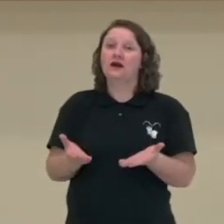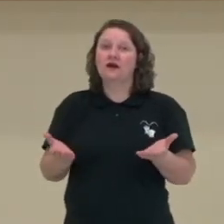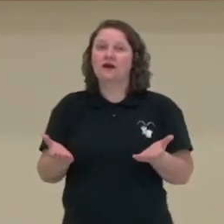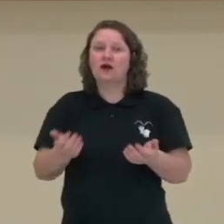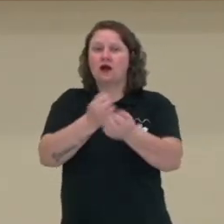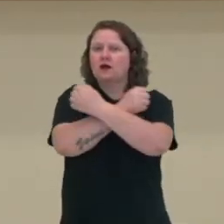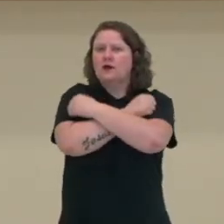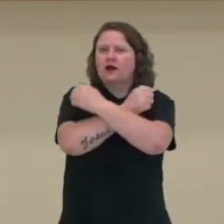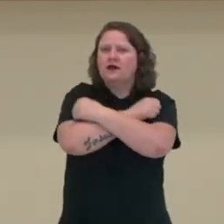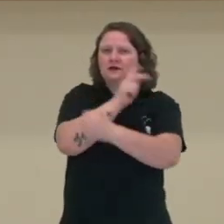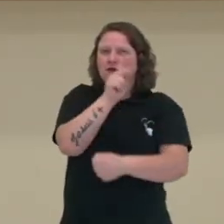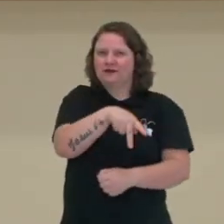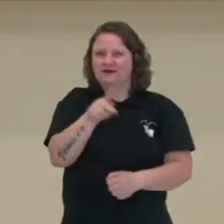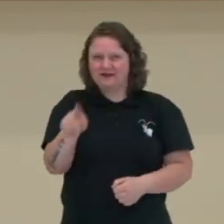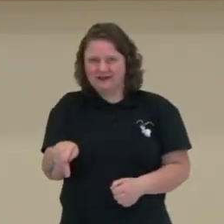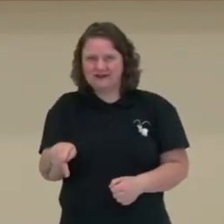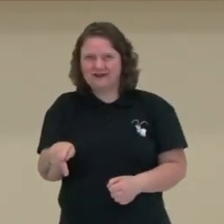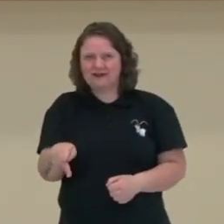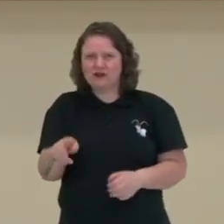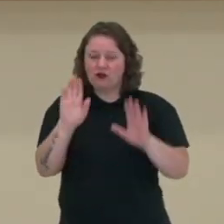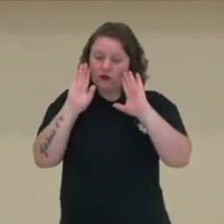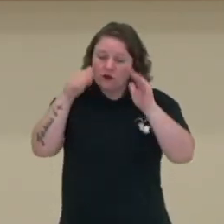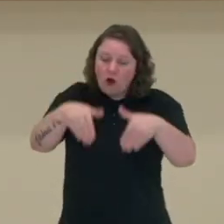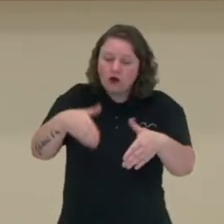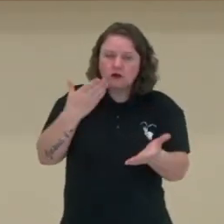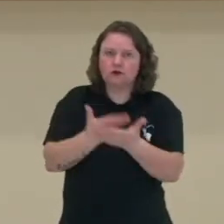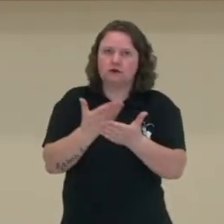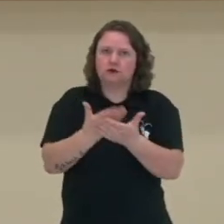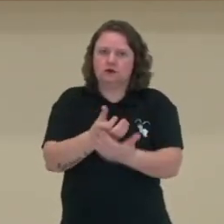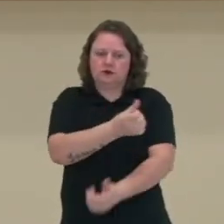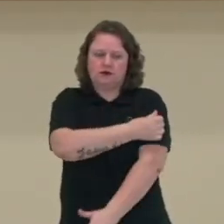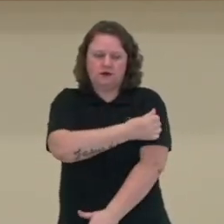Aquele abração do seu Roberto. Foco nos estudos, galerinha do 6º